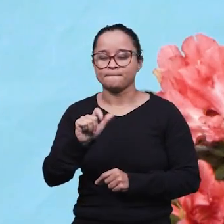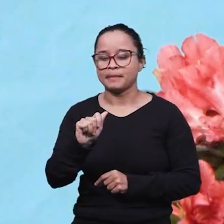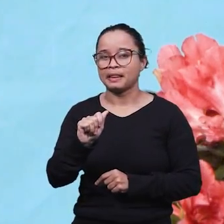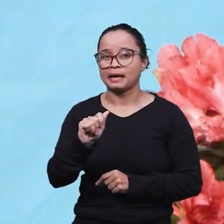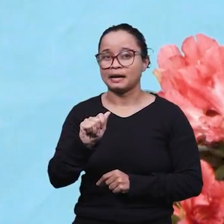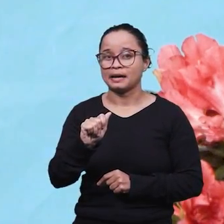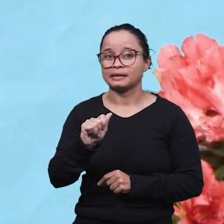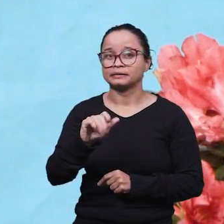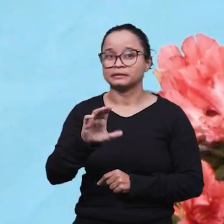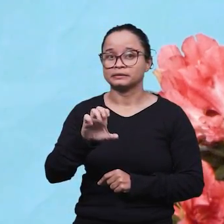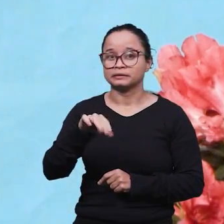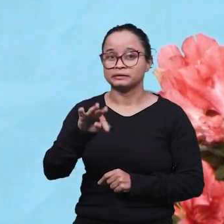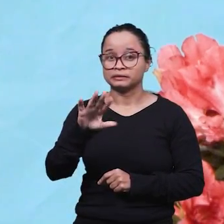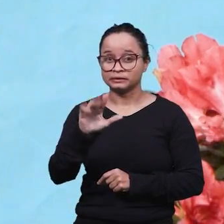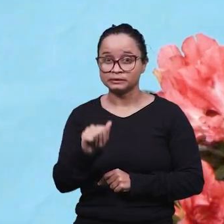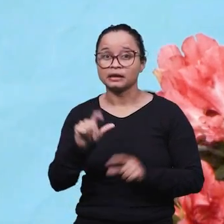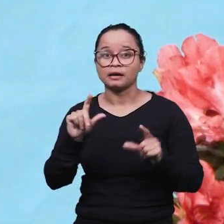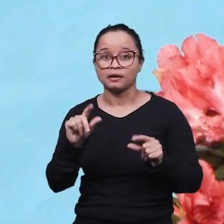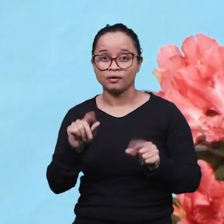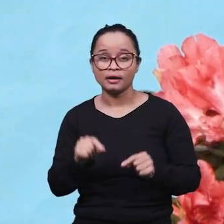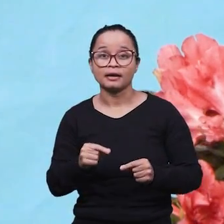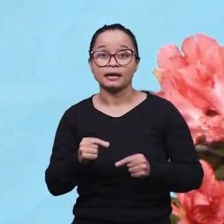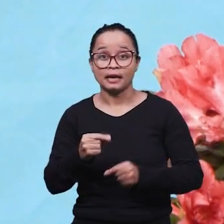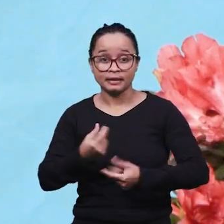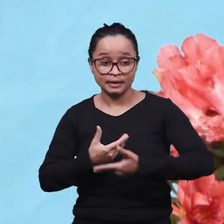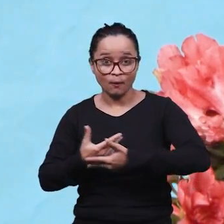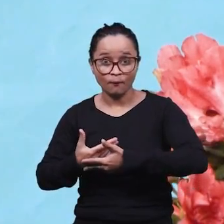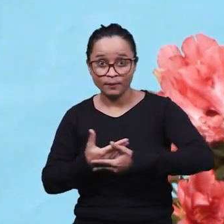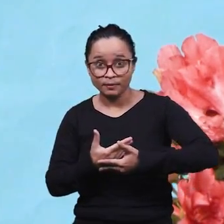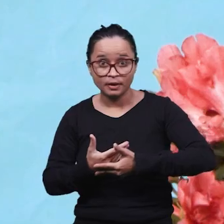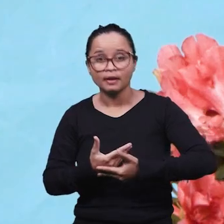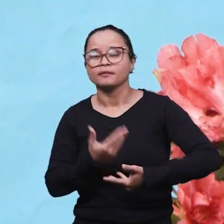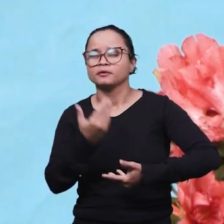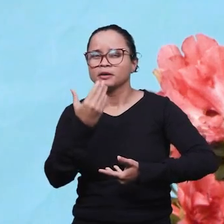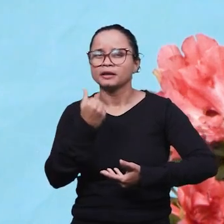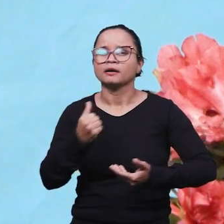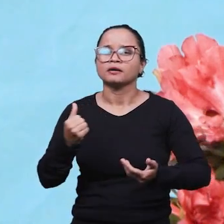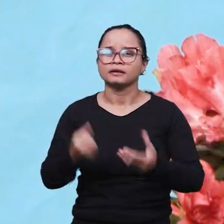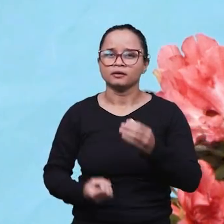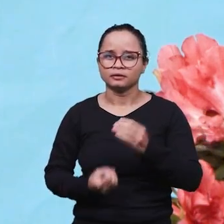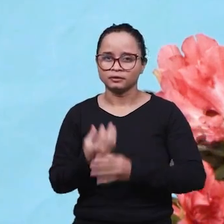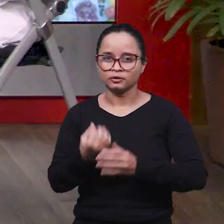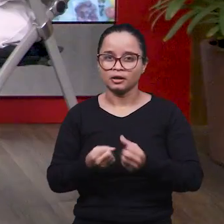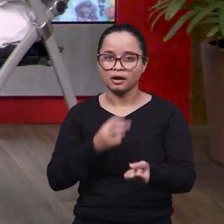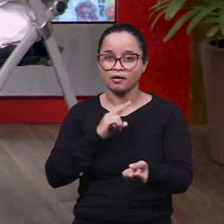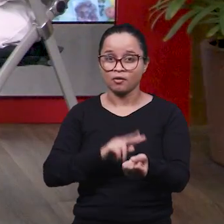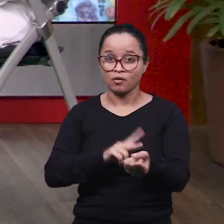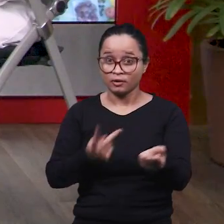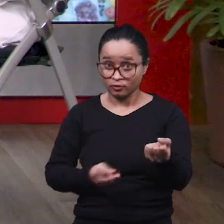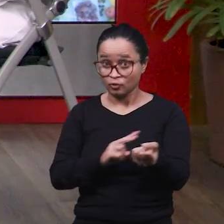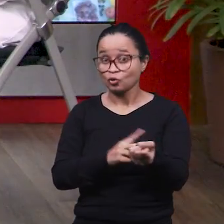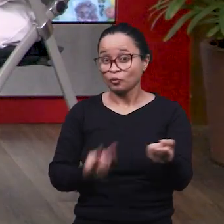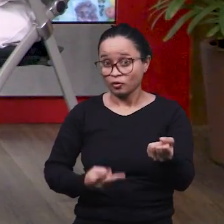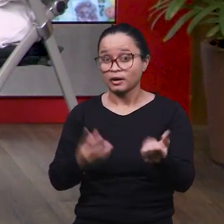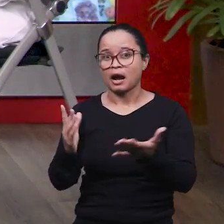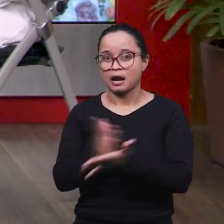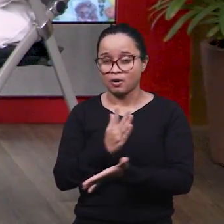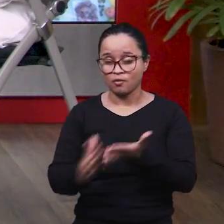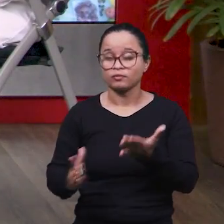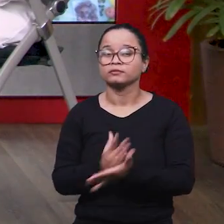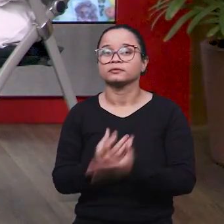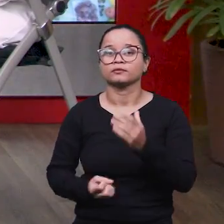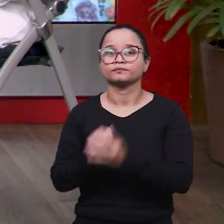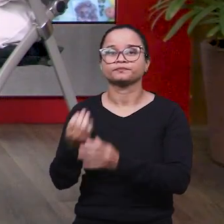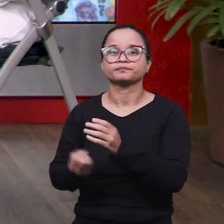Uma determinada fase da gravidez, nós temos a produção de alguns hormônios chamados contra-insulínicos. E aí esses